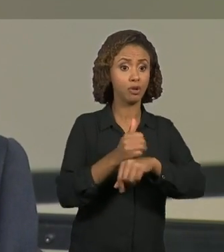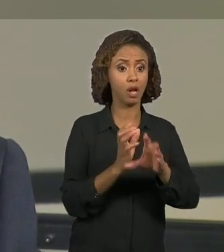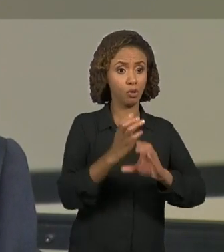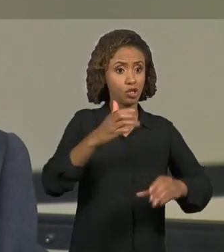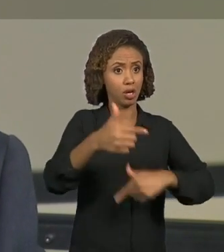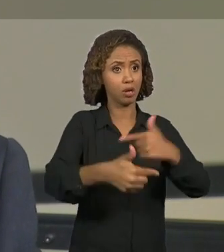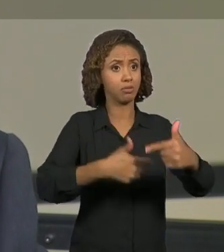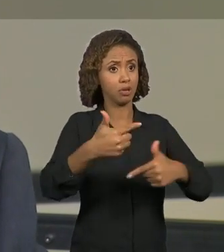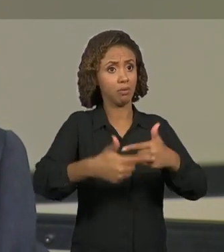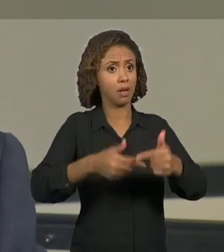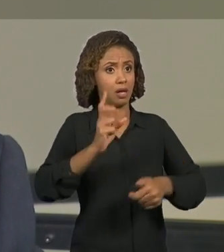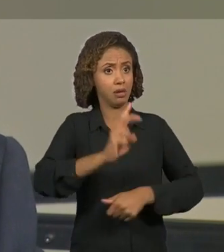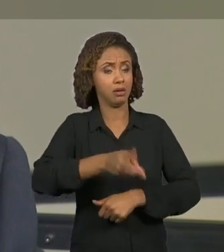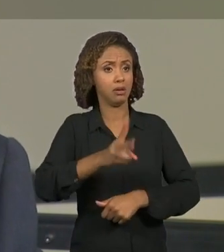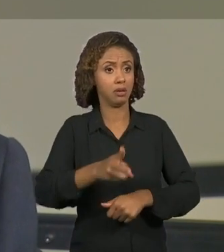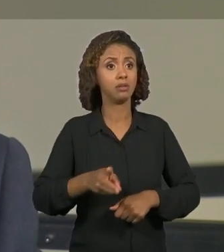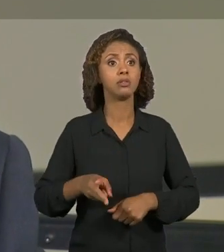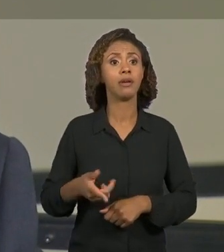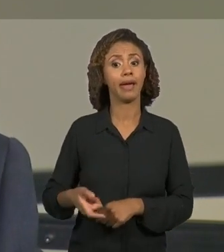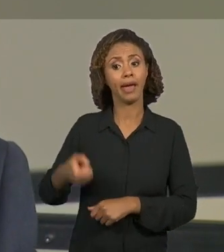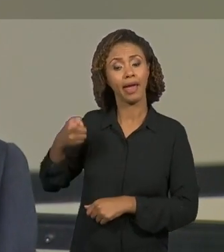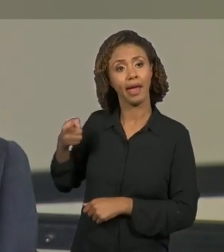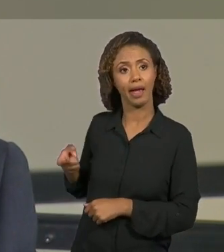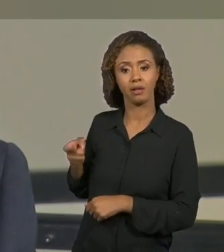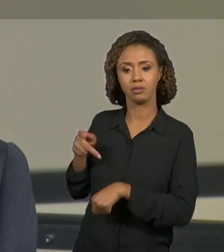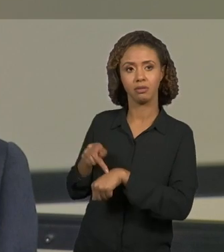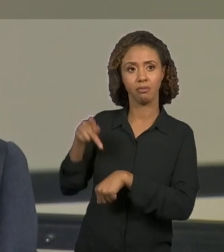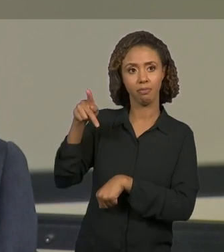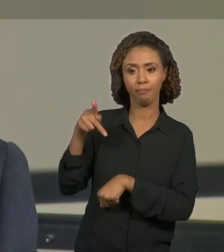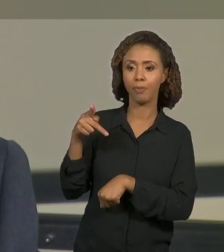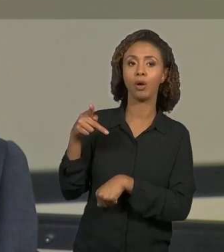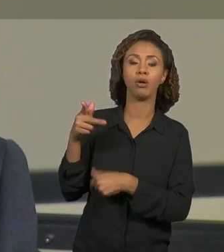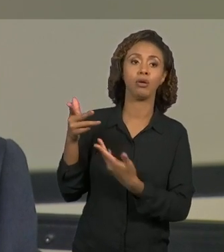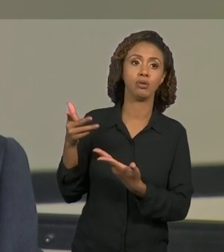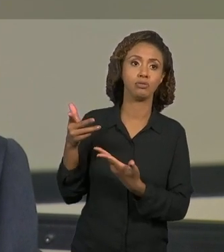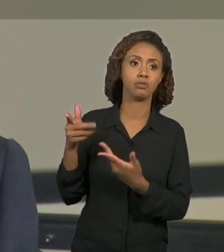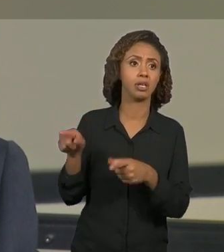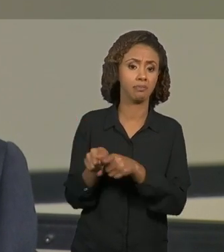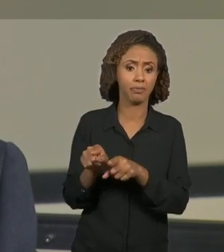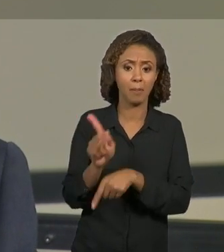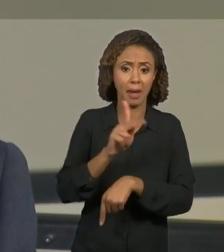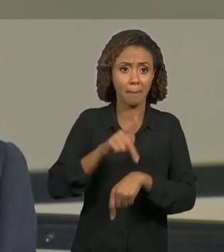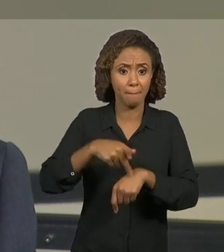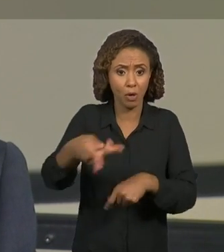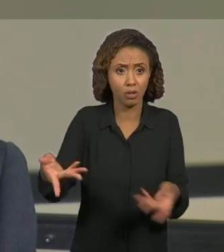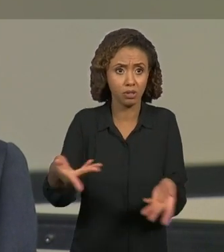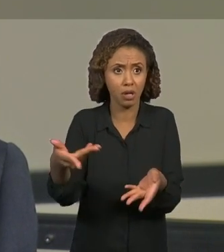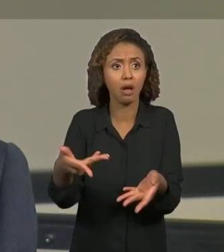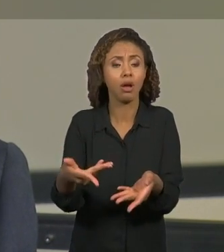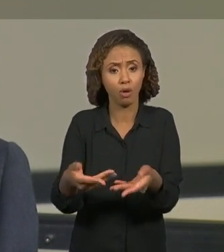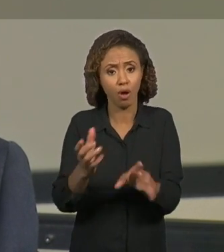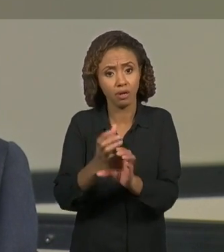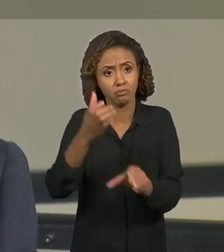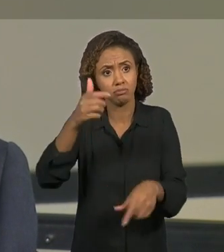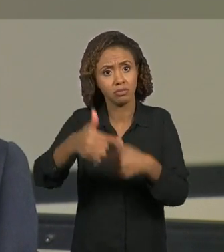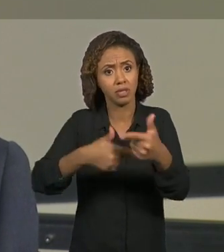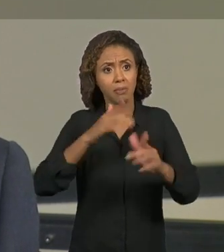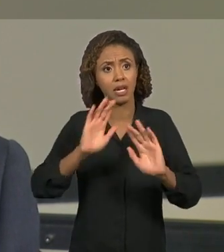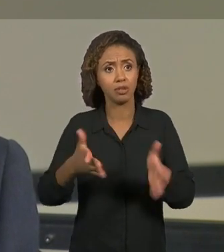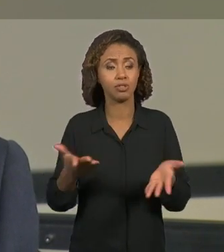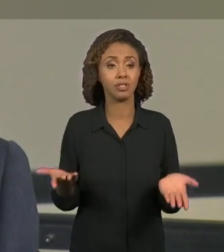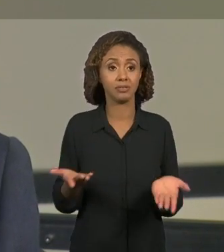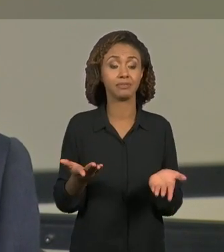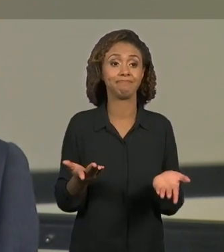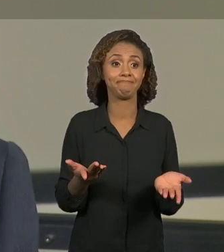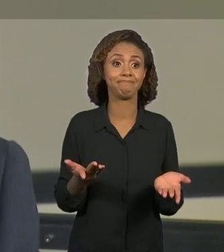e alunos de pós-graduação né que são engenheiros né e tem sido muito boa receptividade com relação esse curso aí